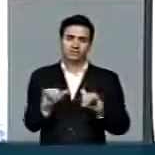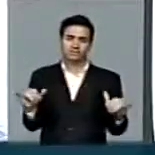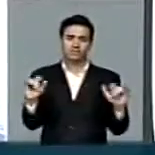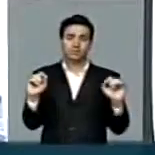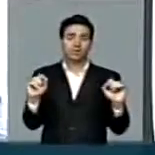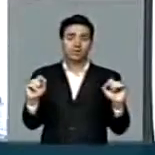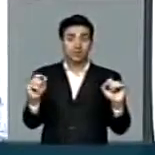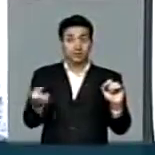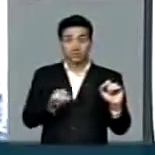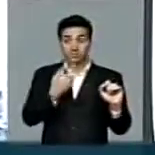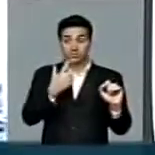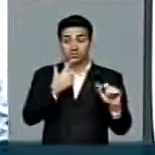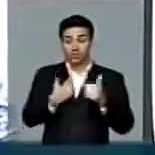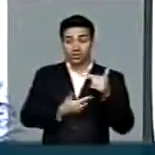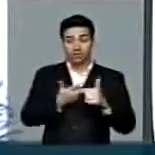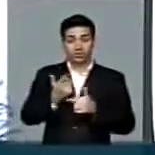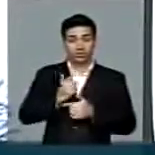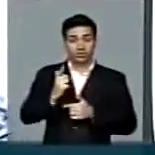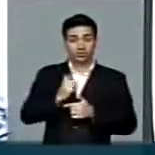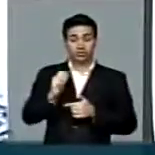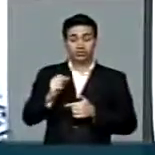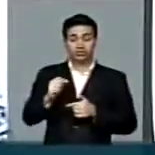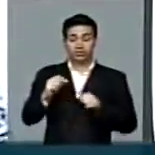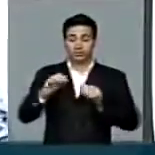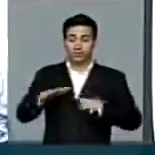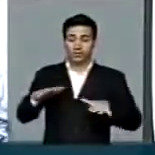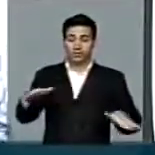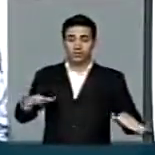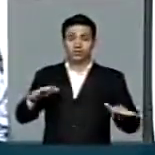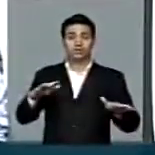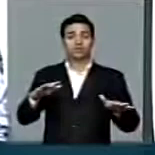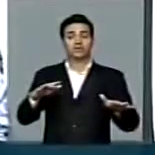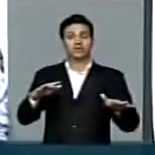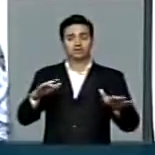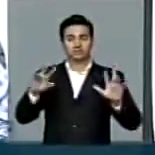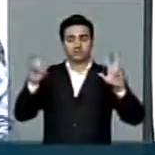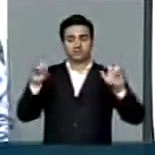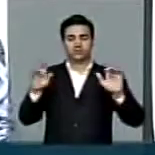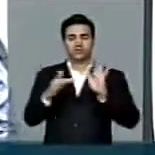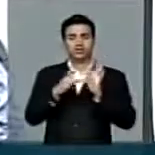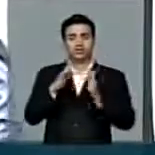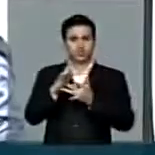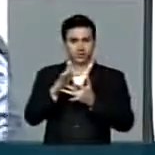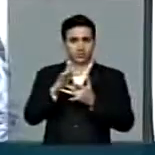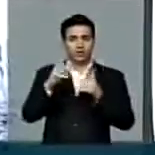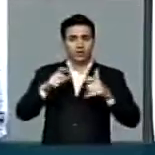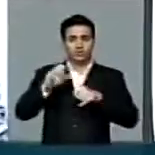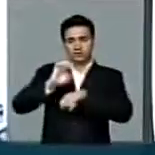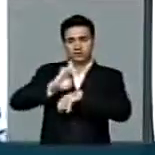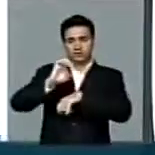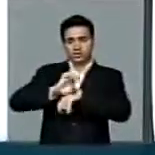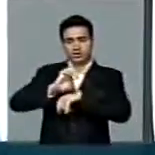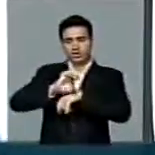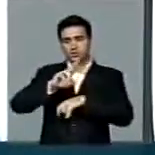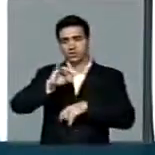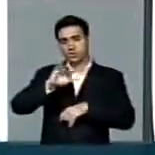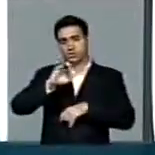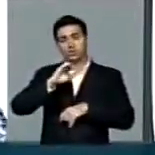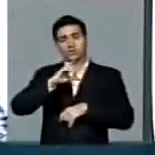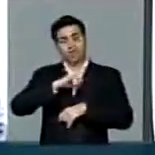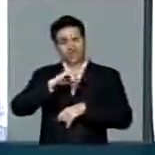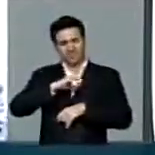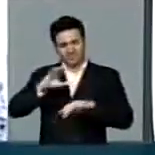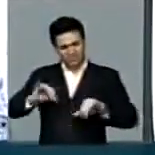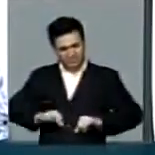a respeito do sucesso que foi a Marcha para Jesus no estado do Rio de Janeiro. Um estado que está sofrendo,